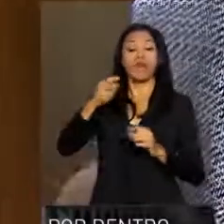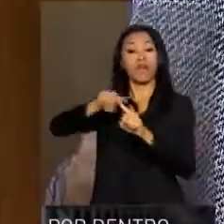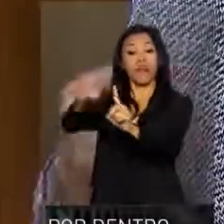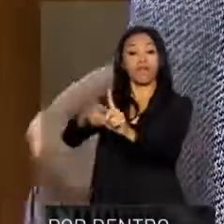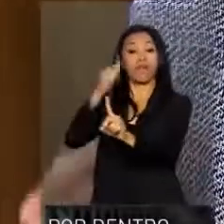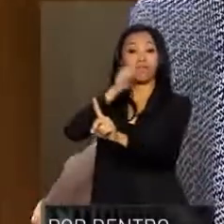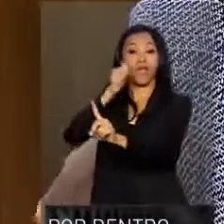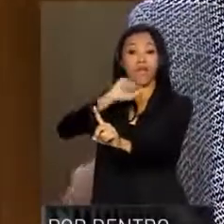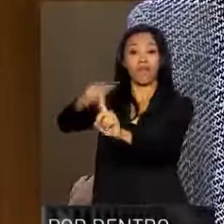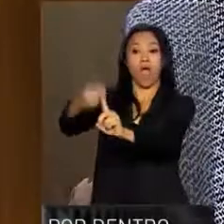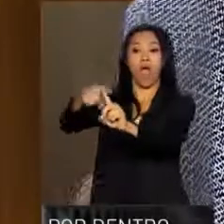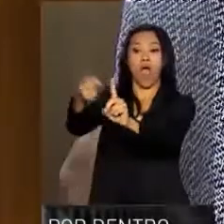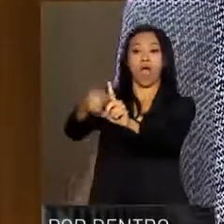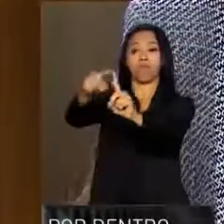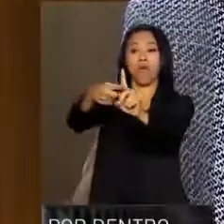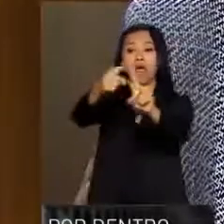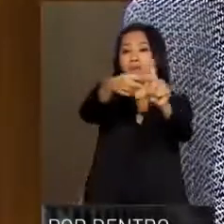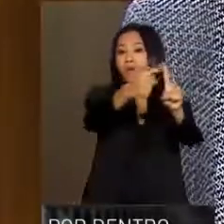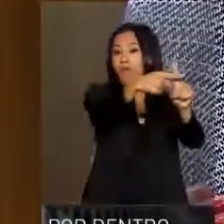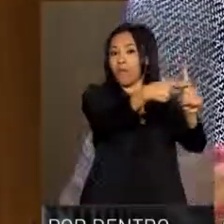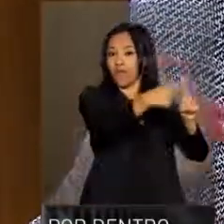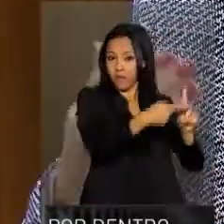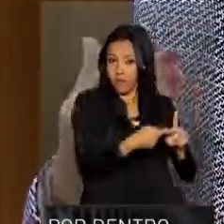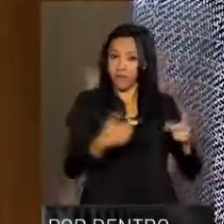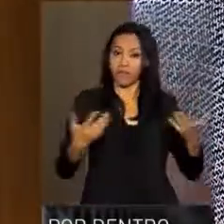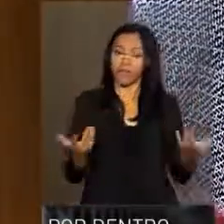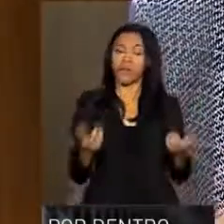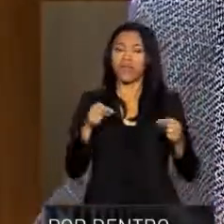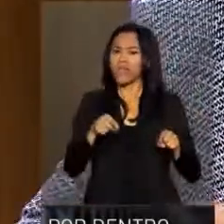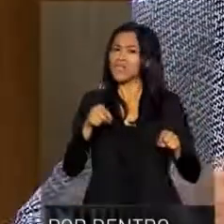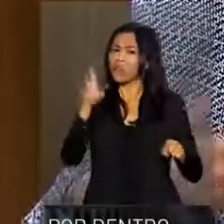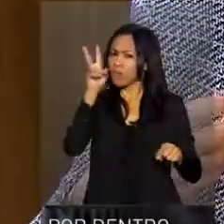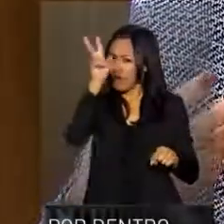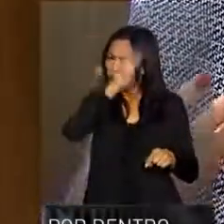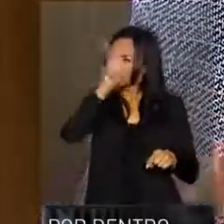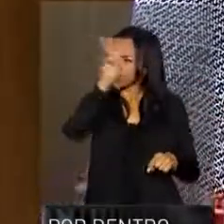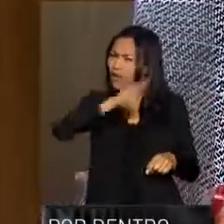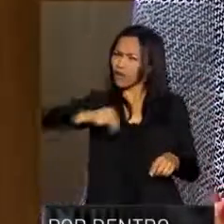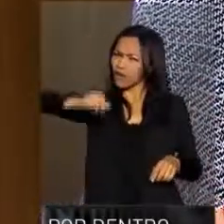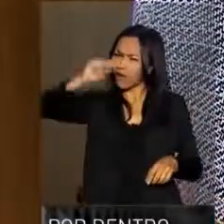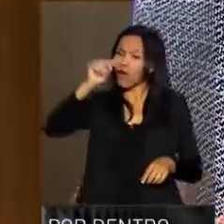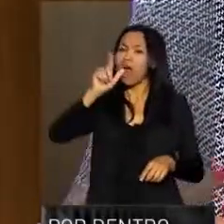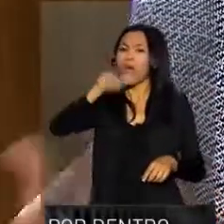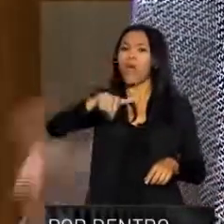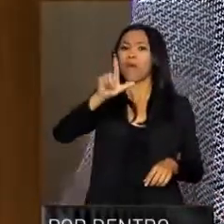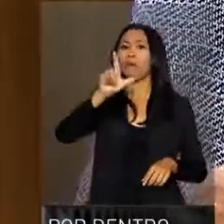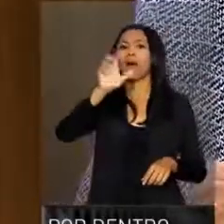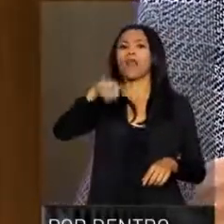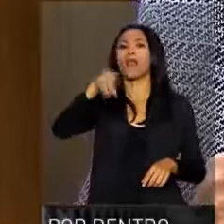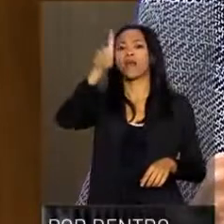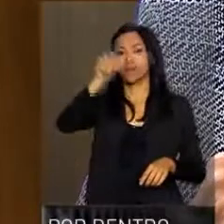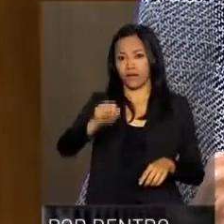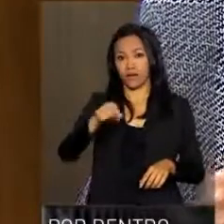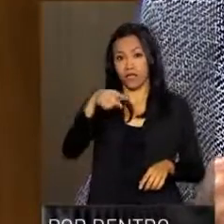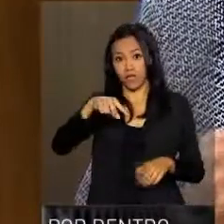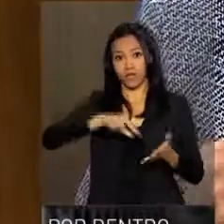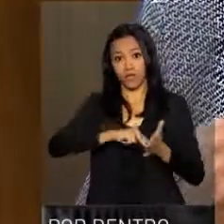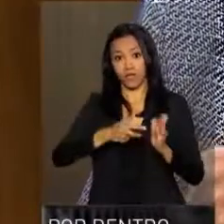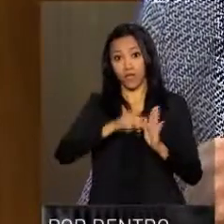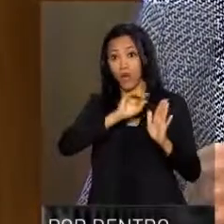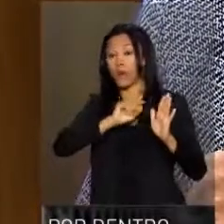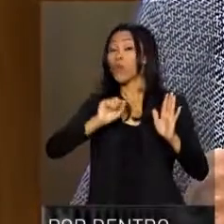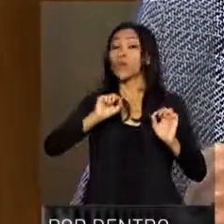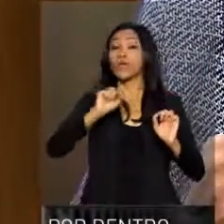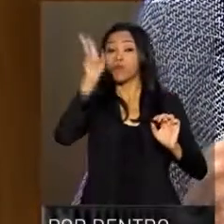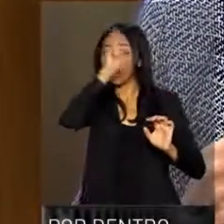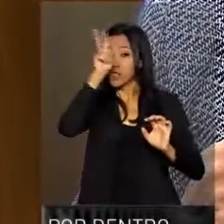de uma forma romantizado na verdade o que é uma mulher ali sendo violentada e como ela não poderia dizer que